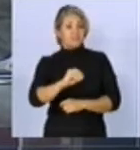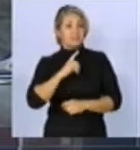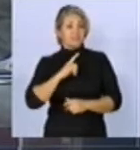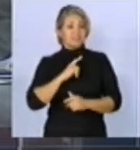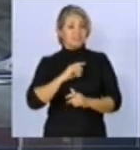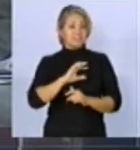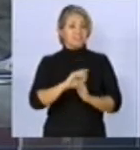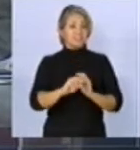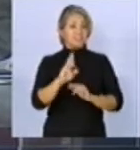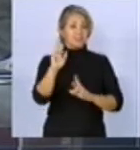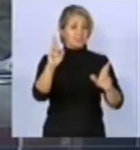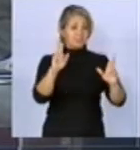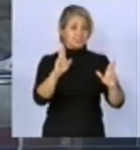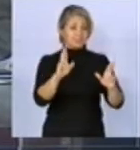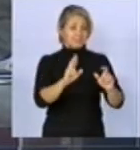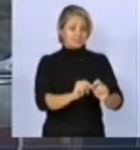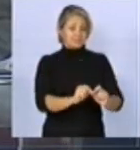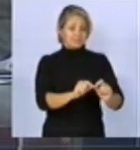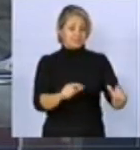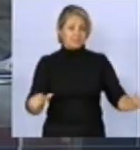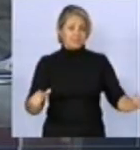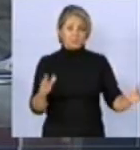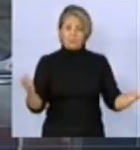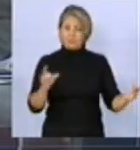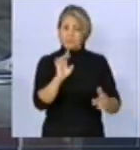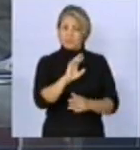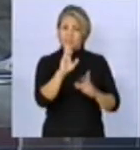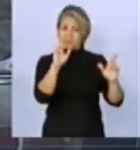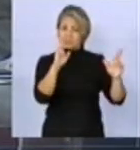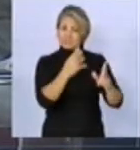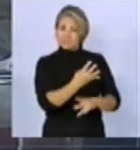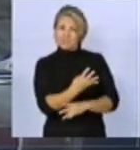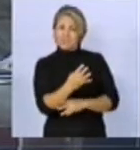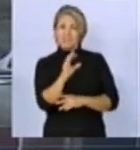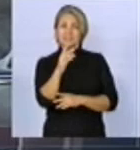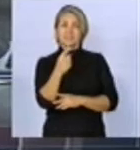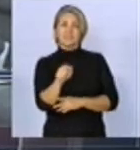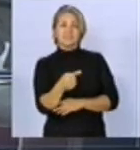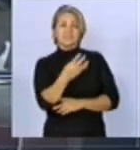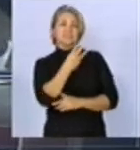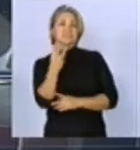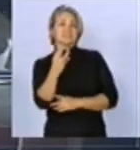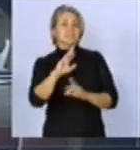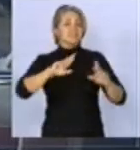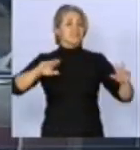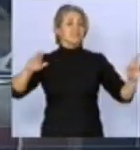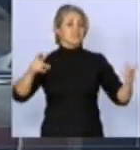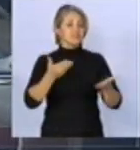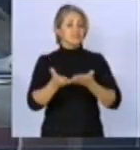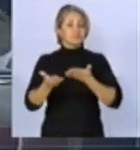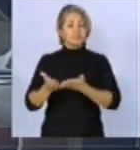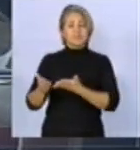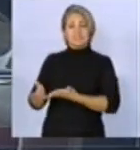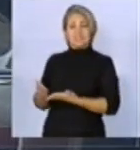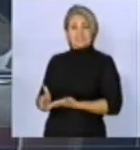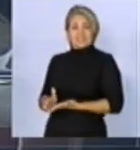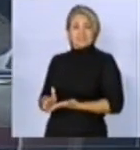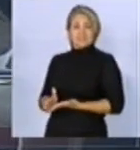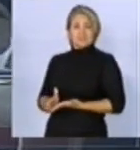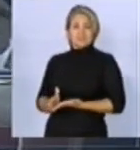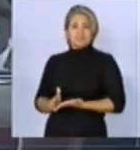por cento da área de cana no Brasil a gente representa 4,3 por cento representa um texto que representava então veio perdendo um